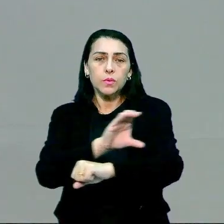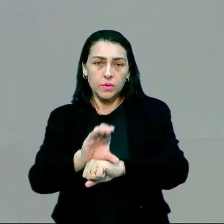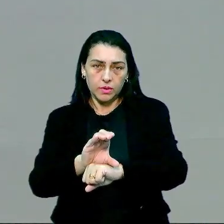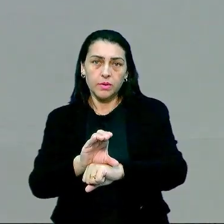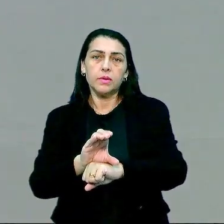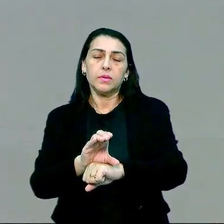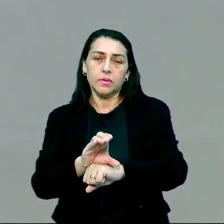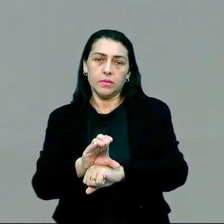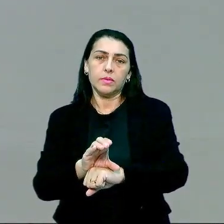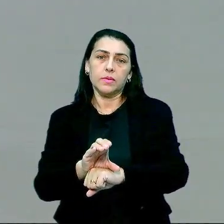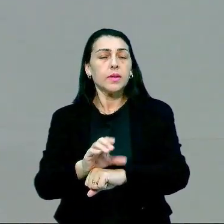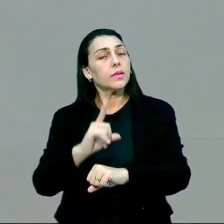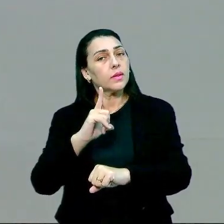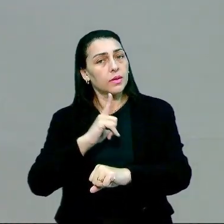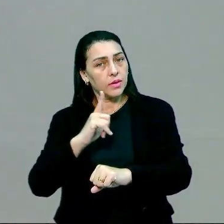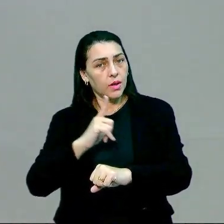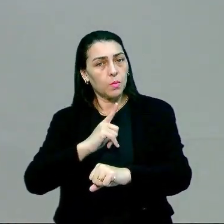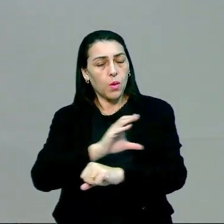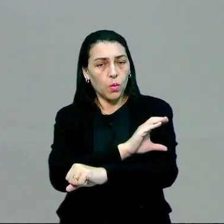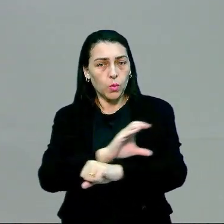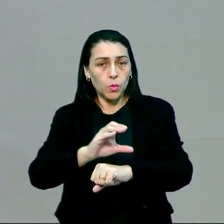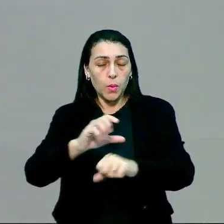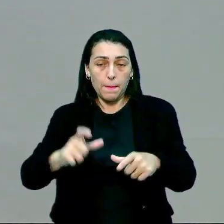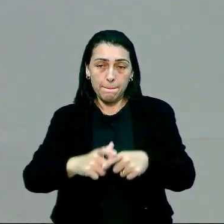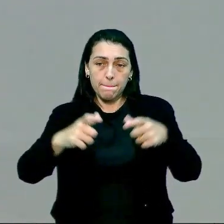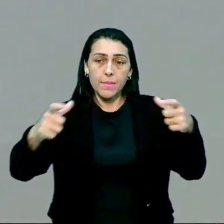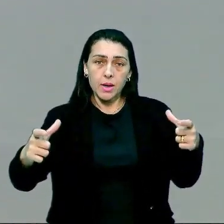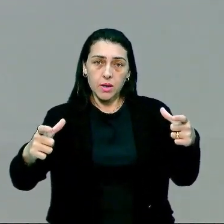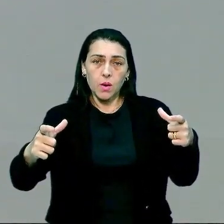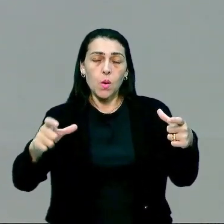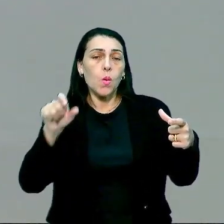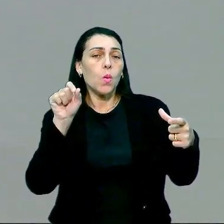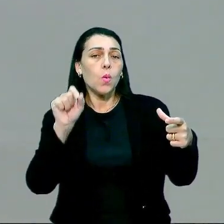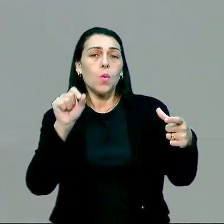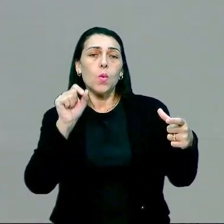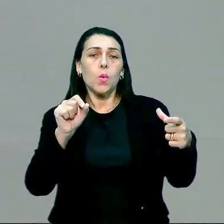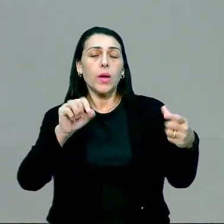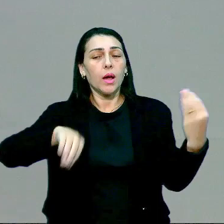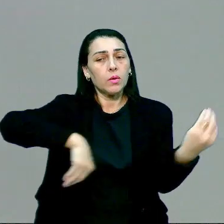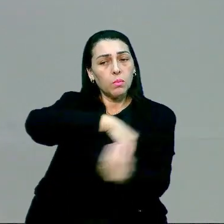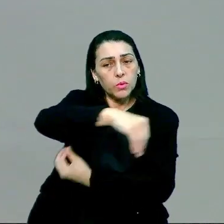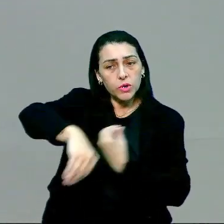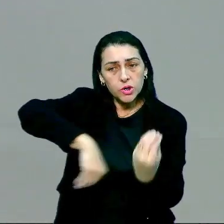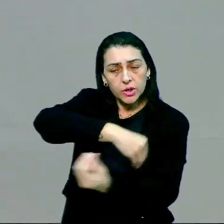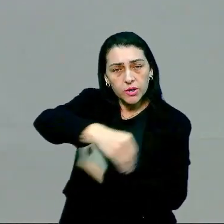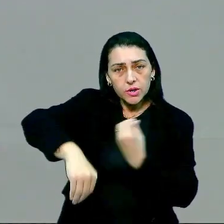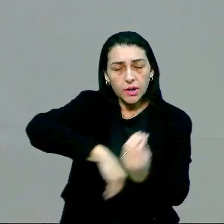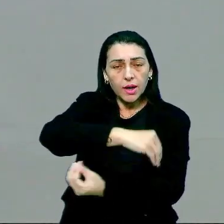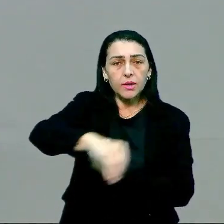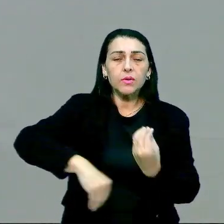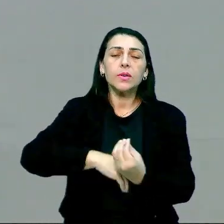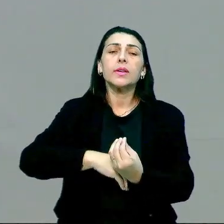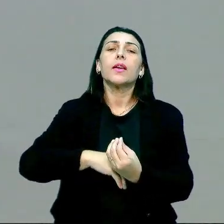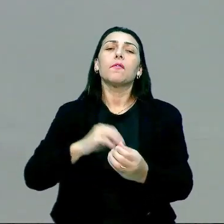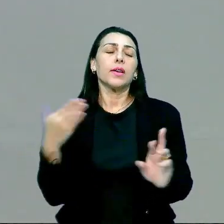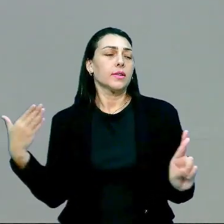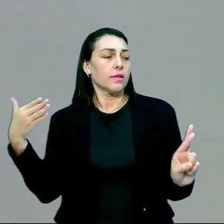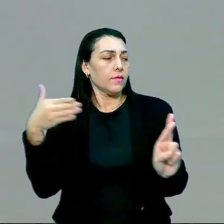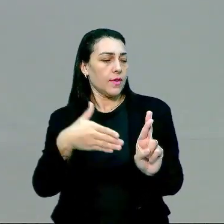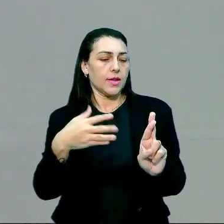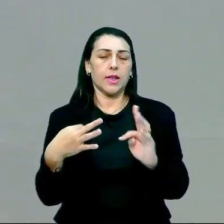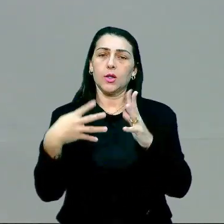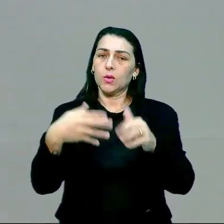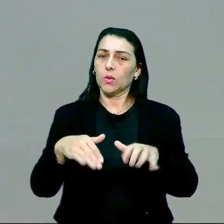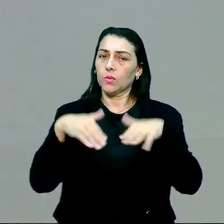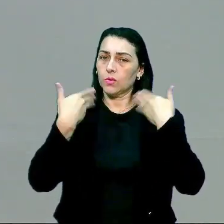culturais, Então, existe uma cultura maior, aquilo que é homogeneizado, aquilo que faz referência a